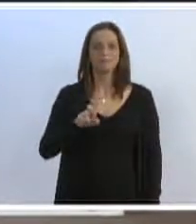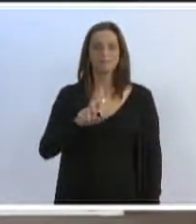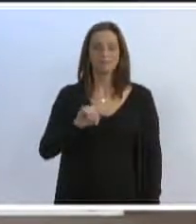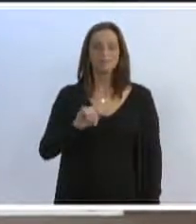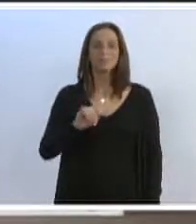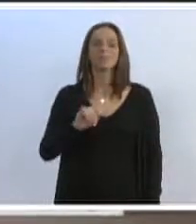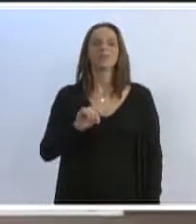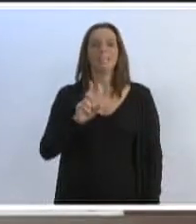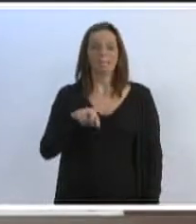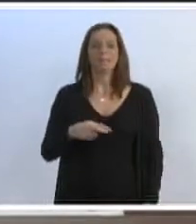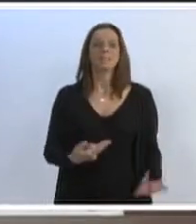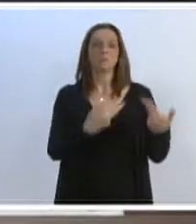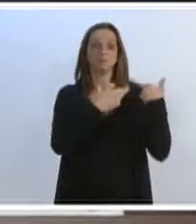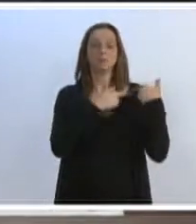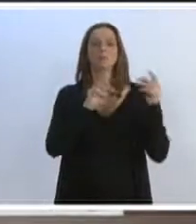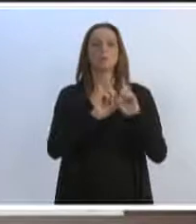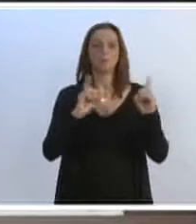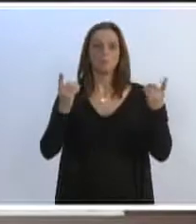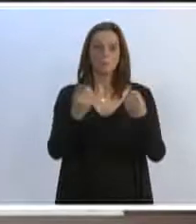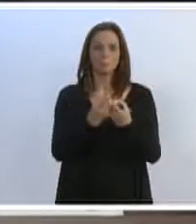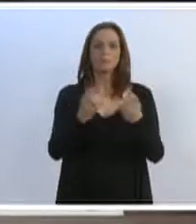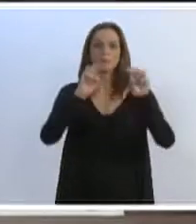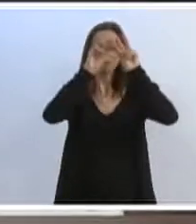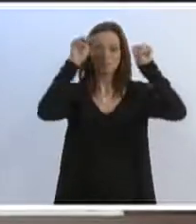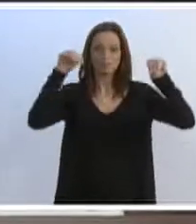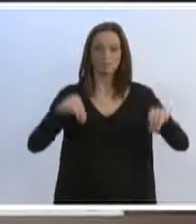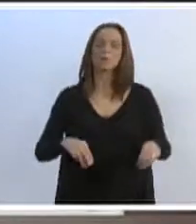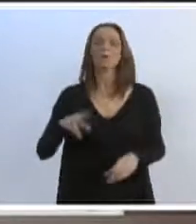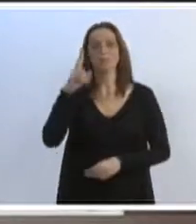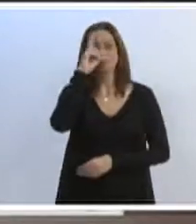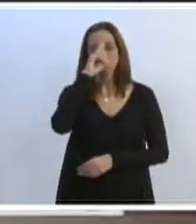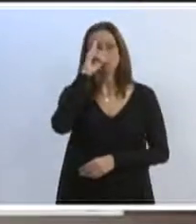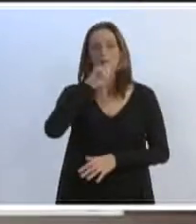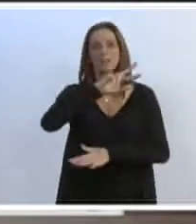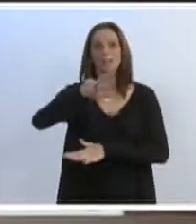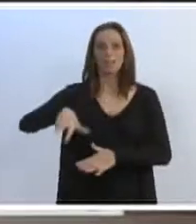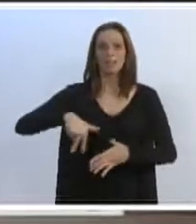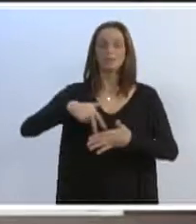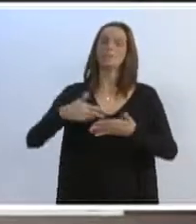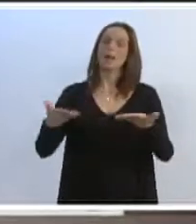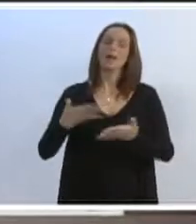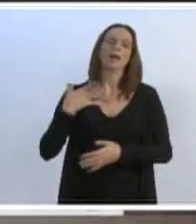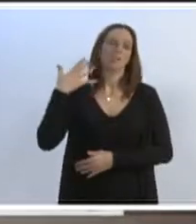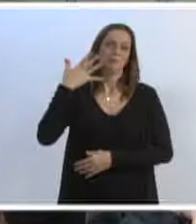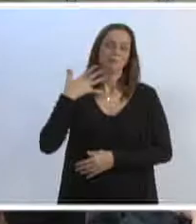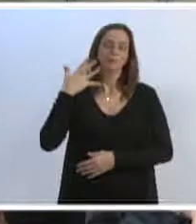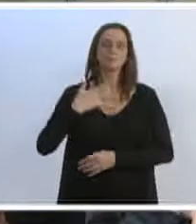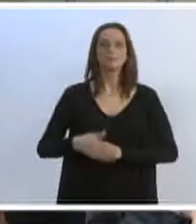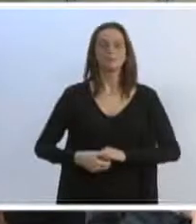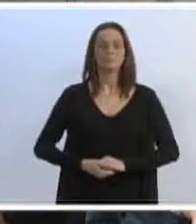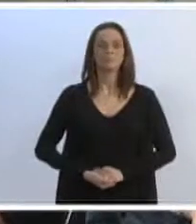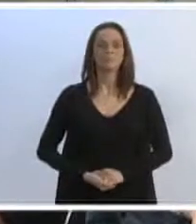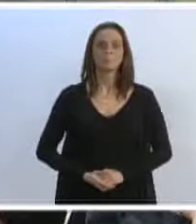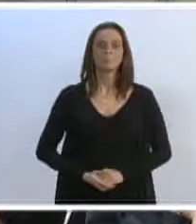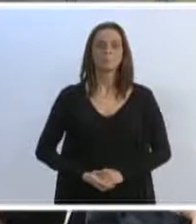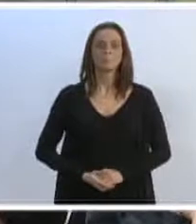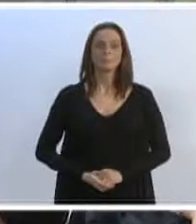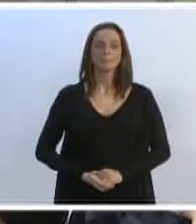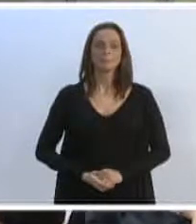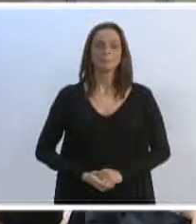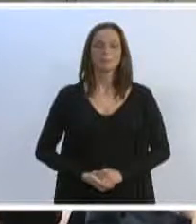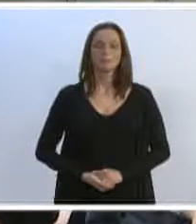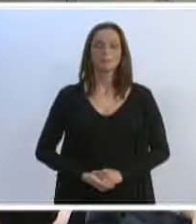verdade, vida da memória, mestra da vida e anunciadora dos tempos antigos. Que a revista